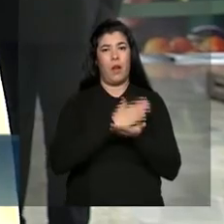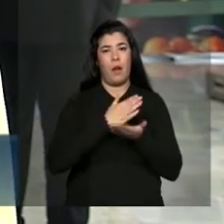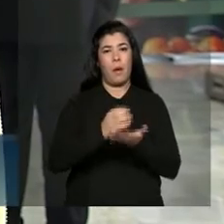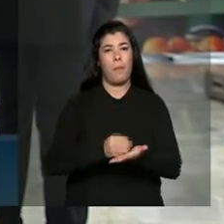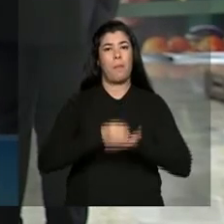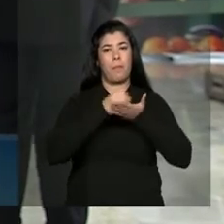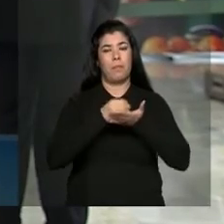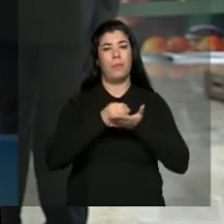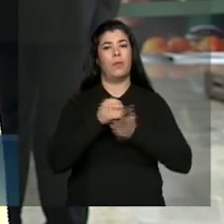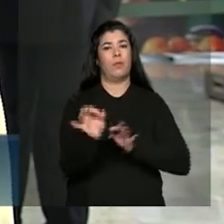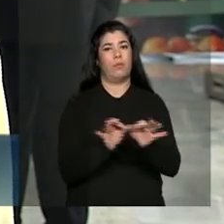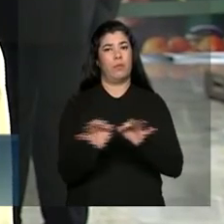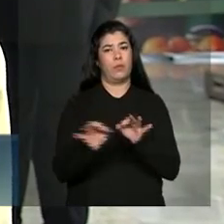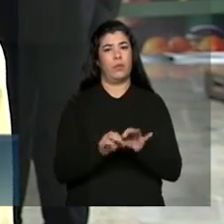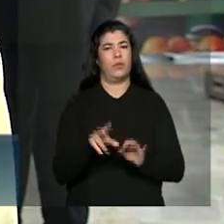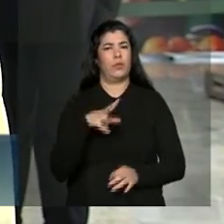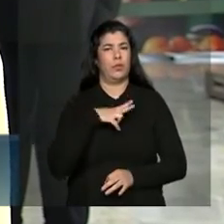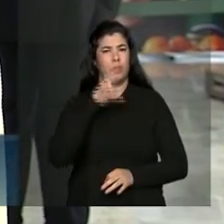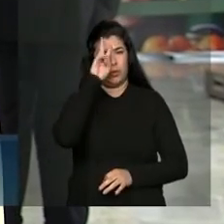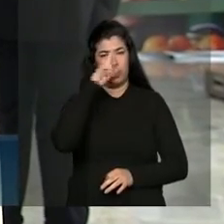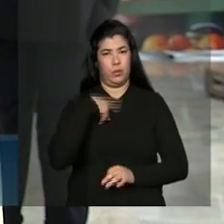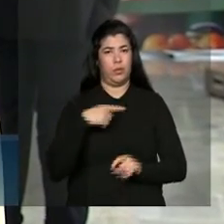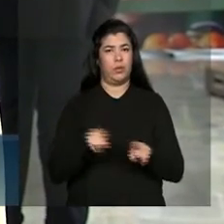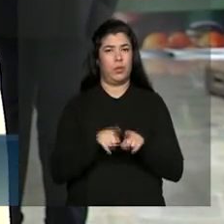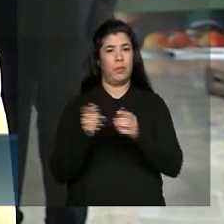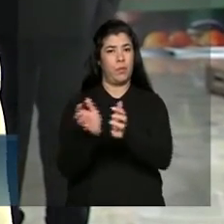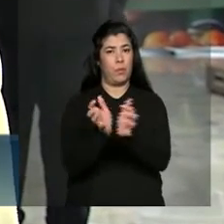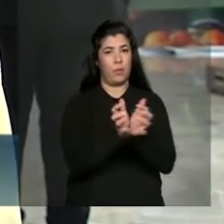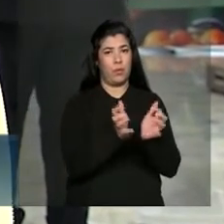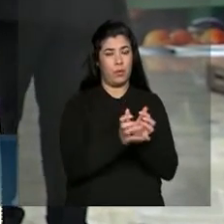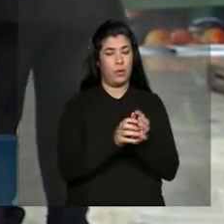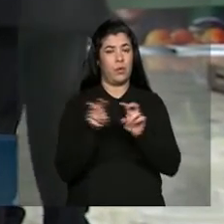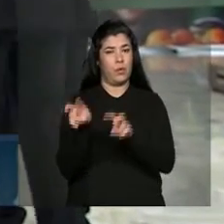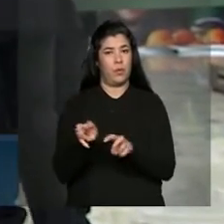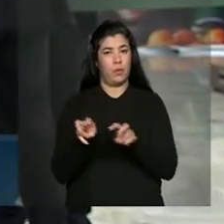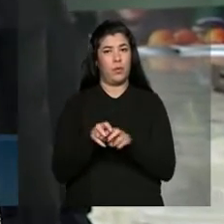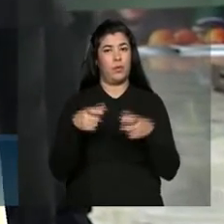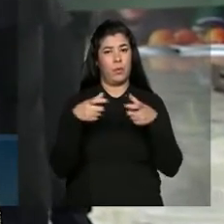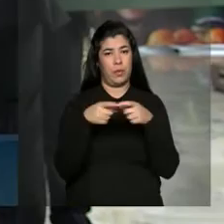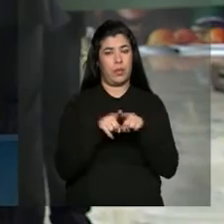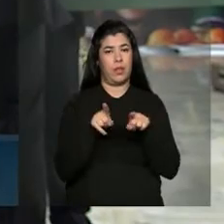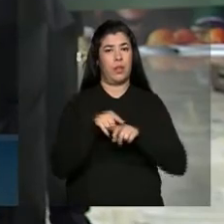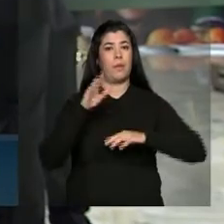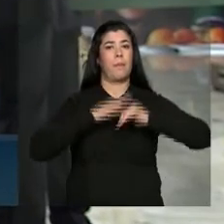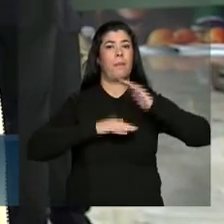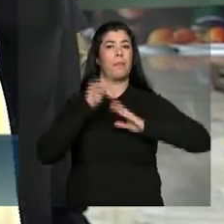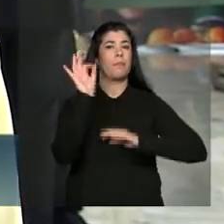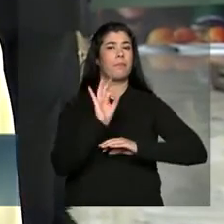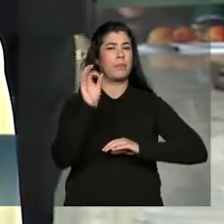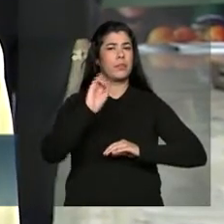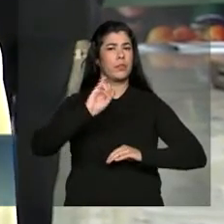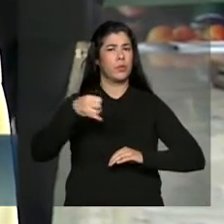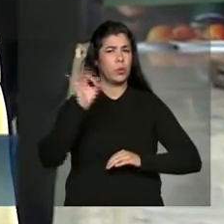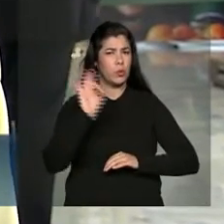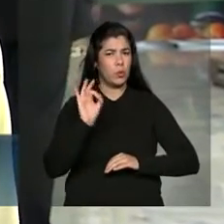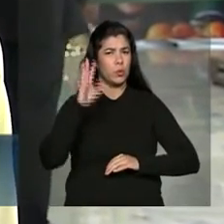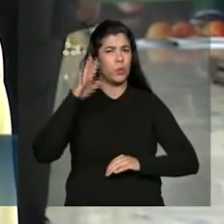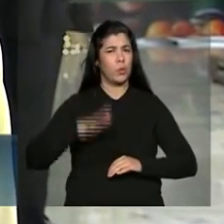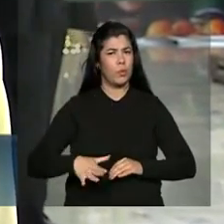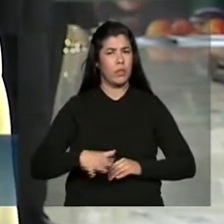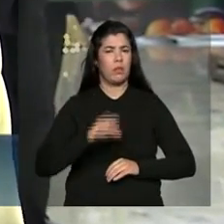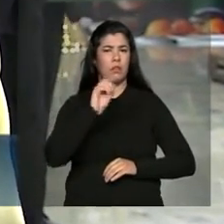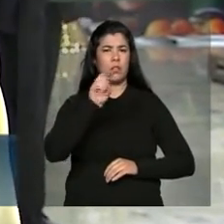projetos individuais e coletivos dos pequenos agricultores. E as taxas praticadas são as menores do mercado,